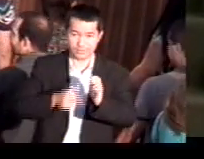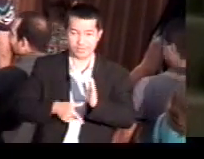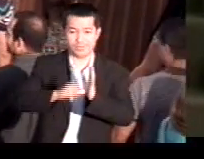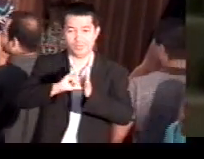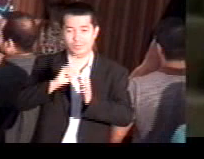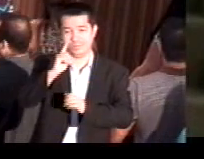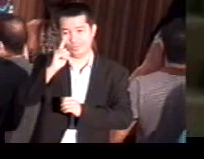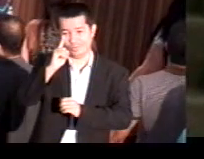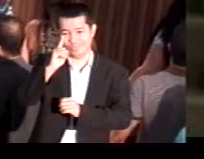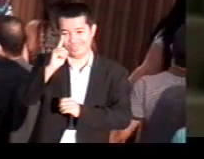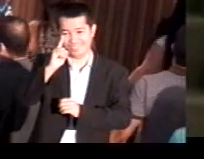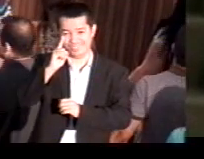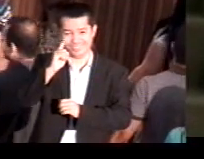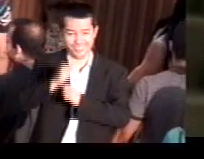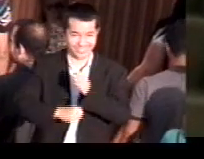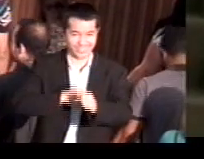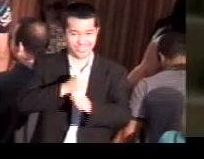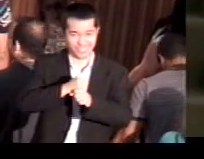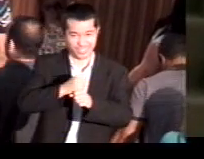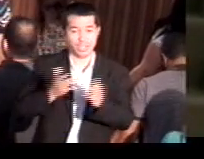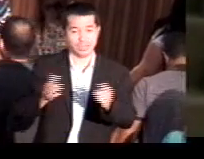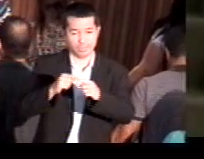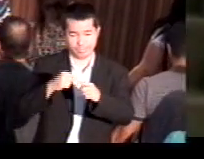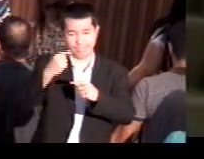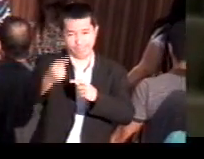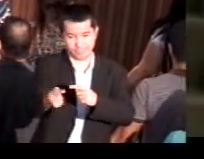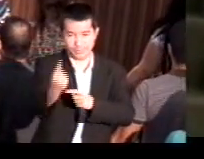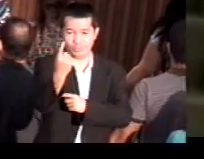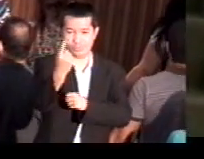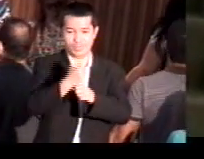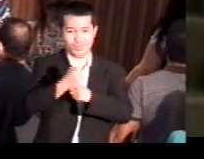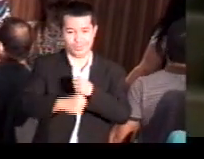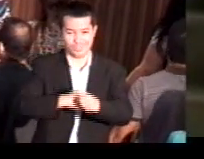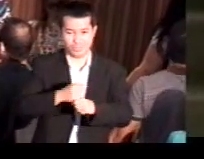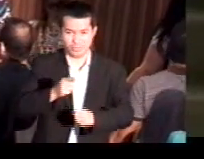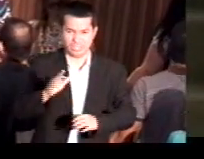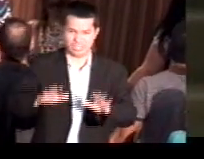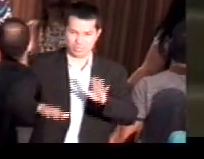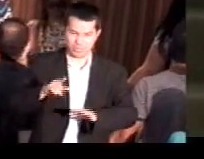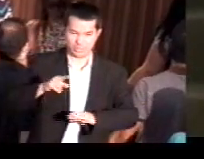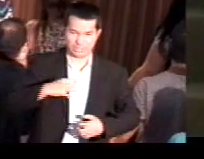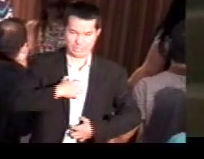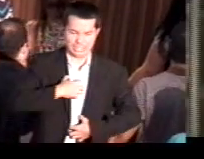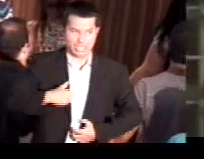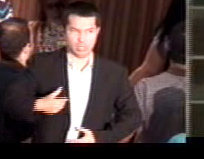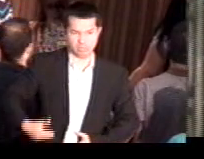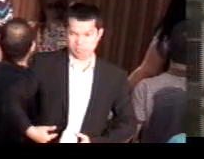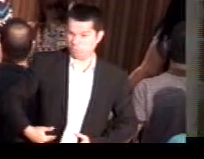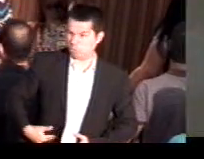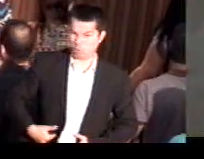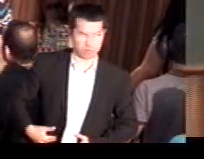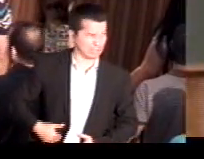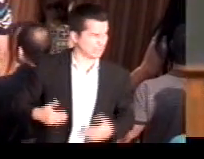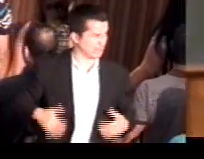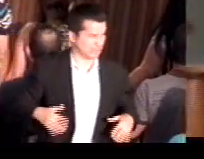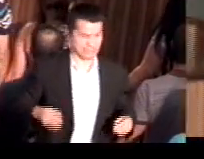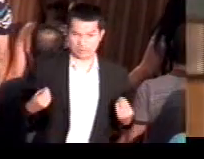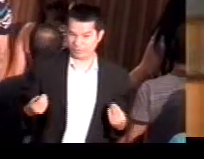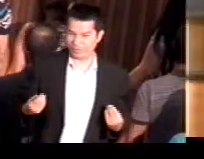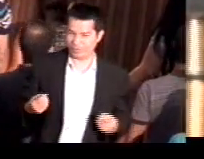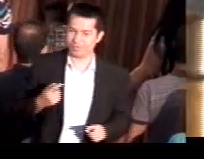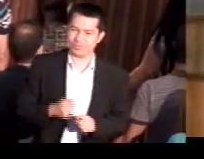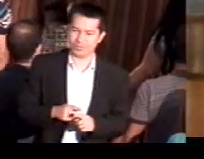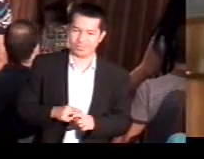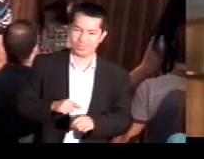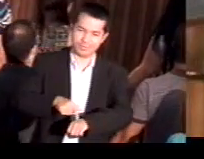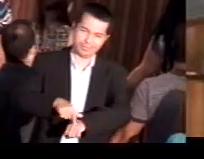Deus, porque é no meio dos louvores que Deus habita. E eu queria convidar você para voltar hoje à noite, nós vamos continuar esse estudo. Eu falei